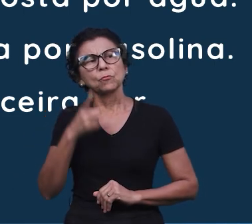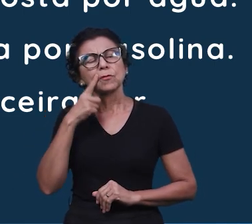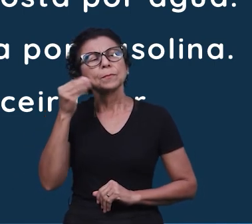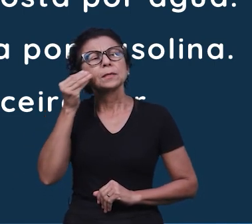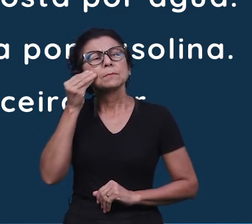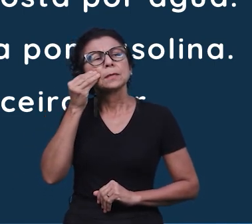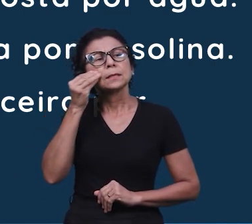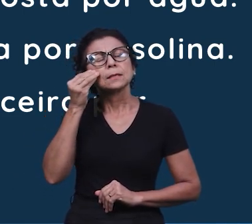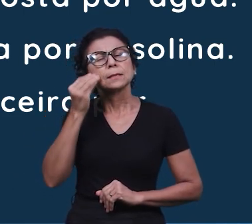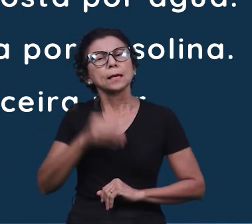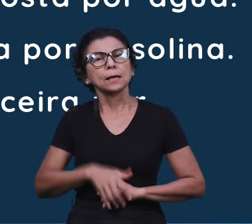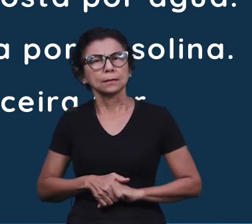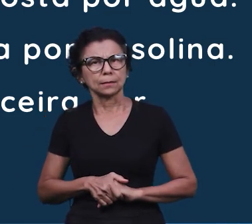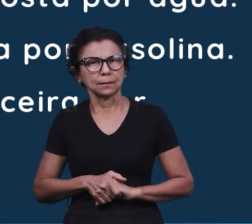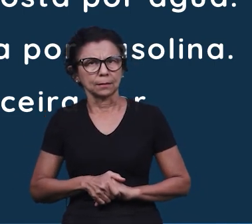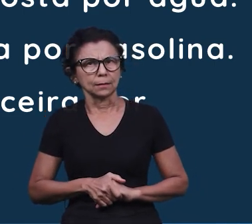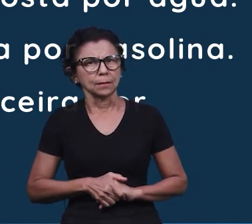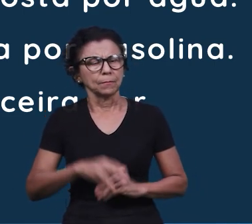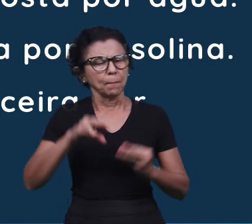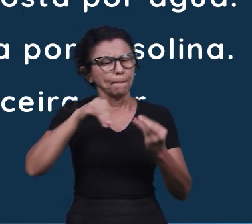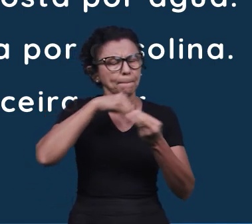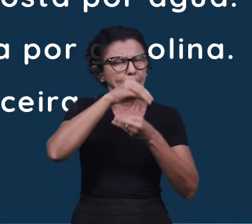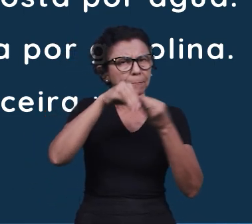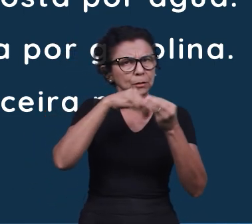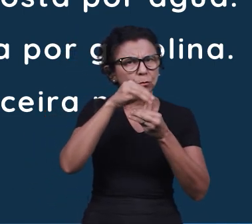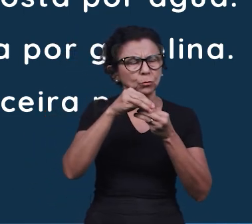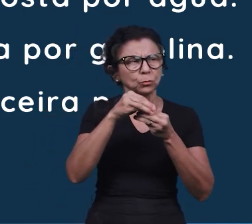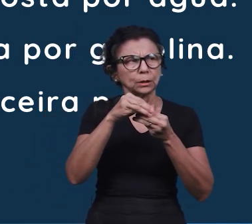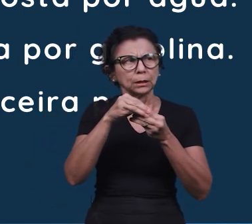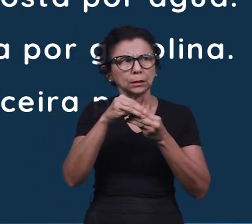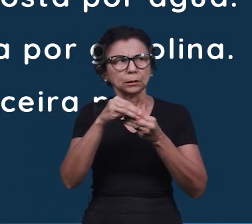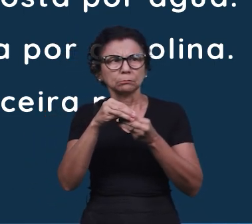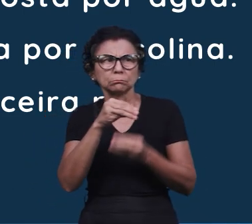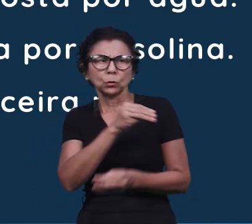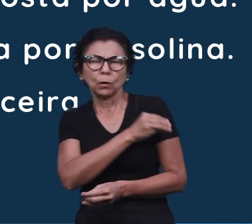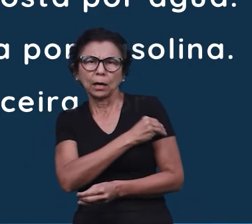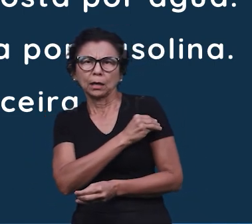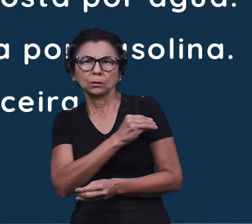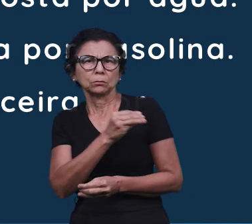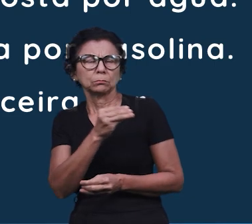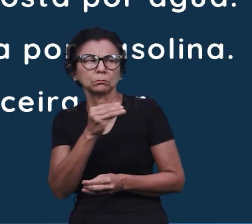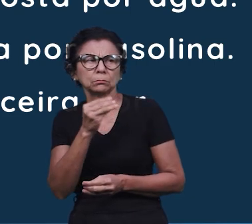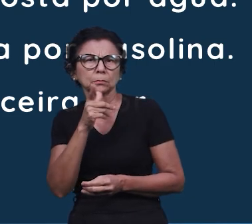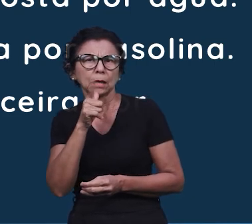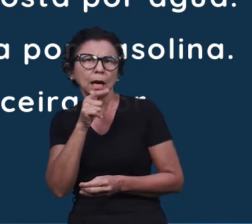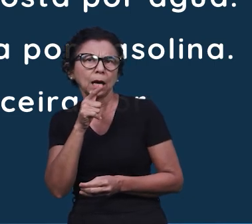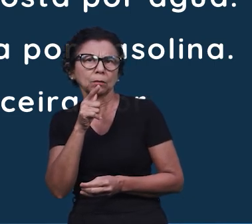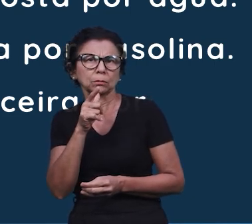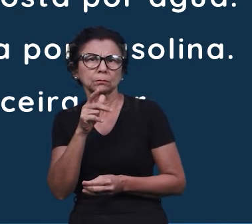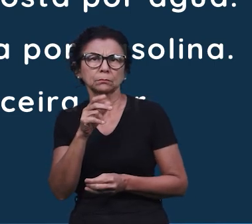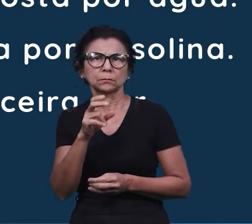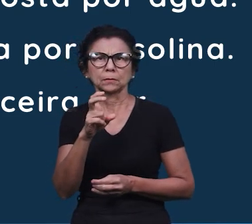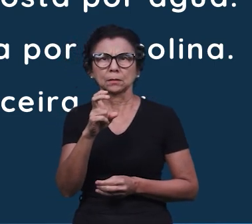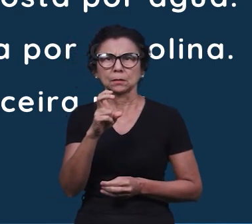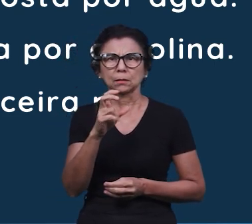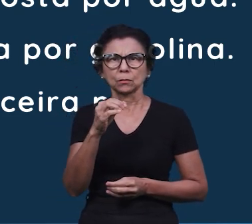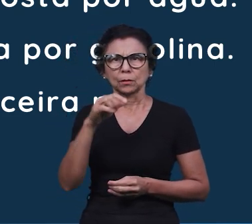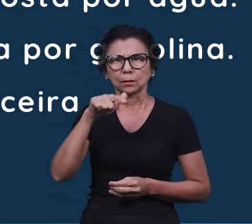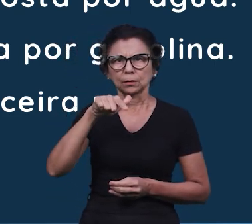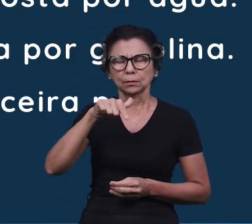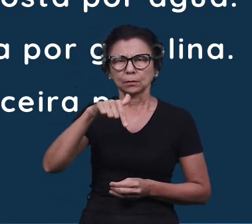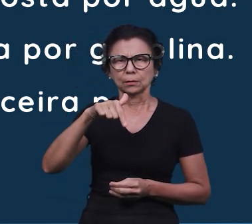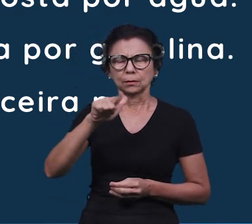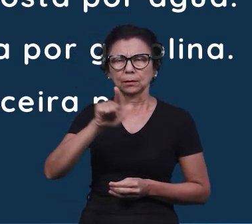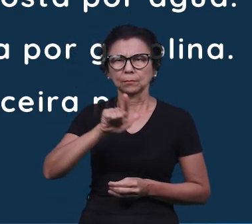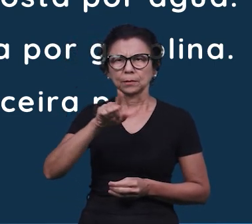de fases de uma mistura do combustível com a água, em iguais quantidades, 50 ml de água e 50 de gasolina,